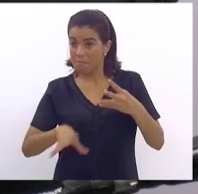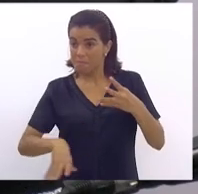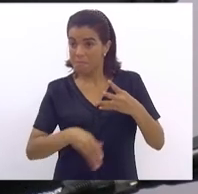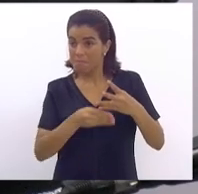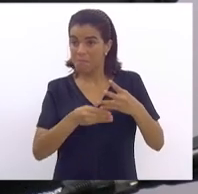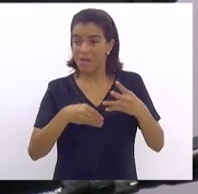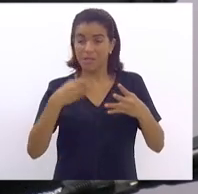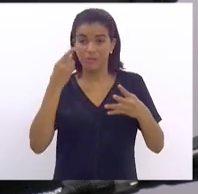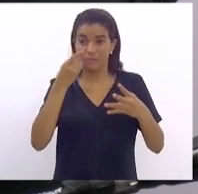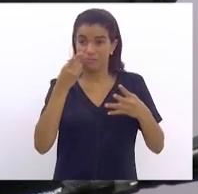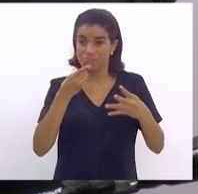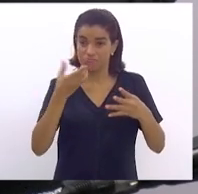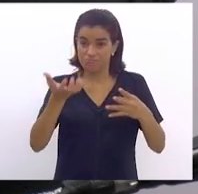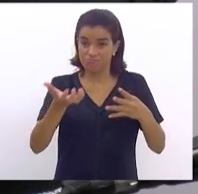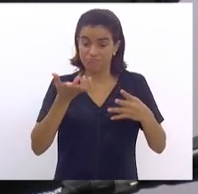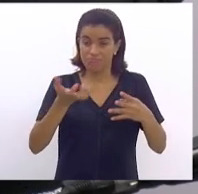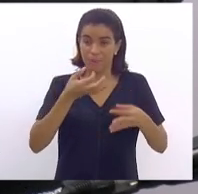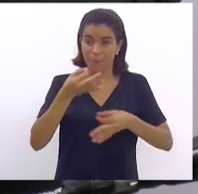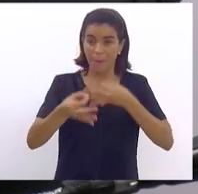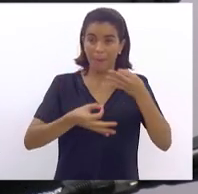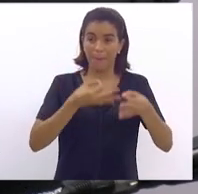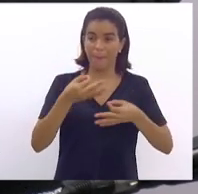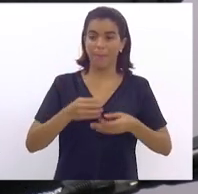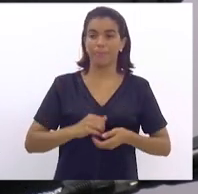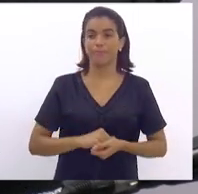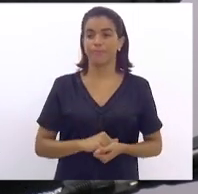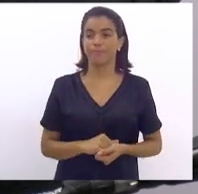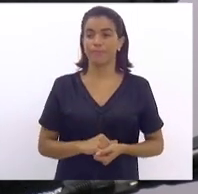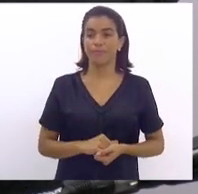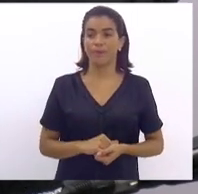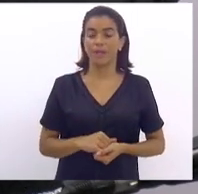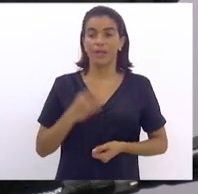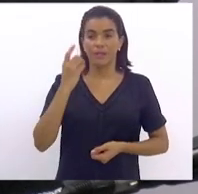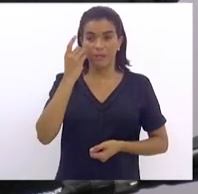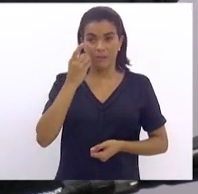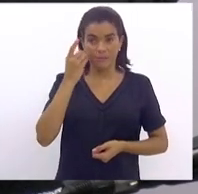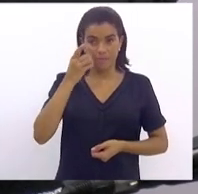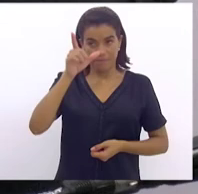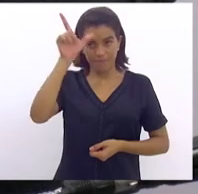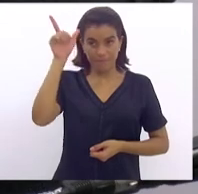discussão? Bem, e antes das falas do deputado Luiz Paulo,